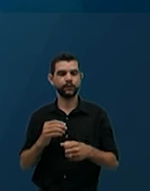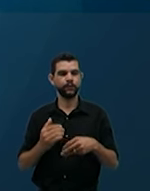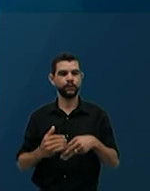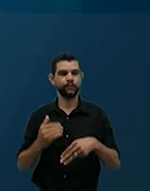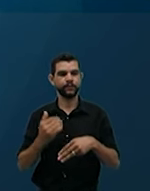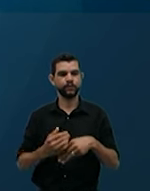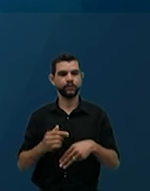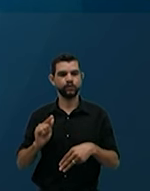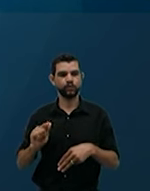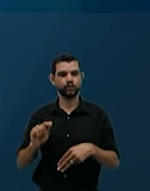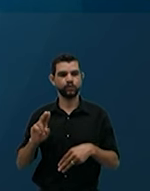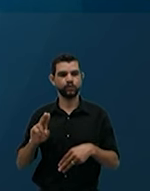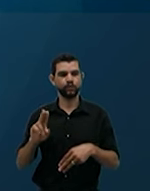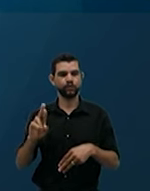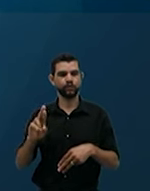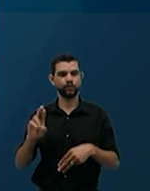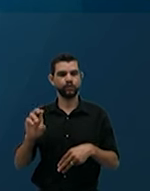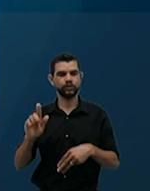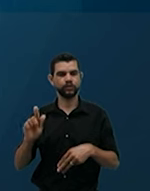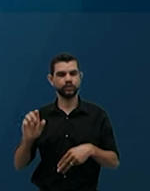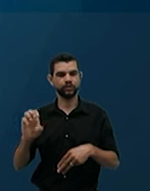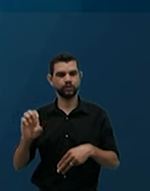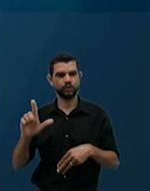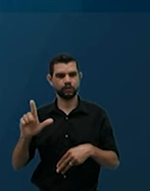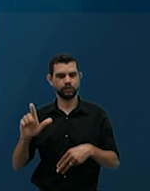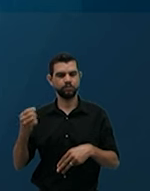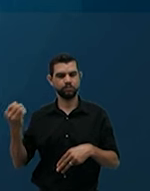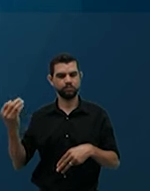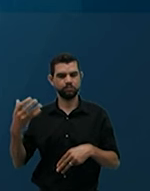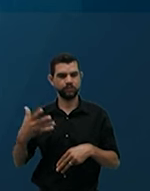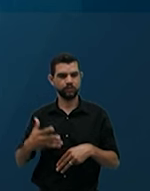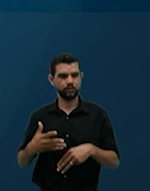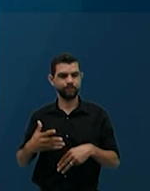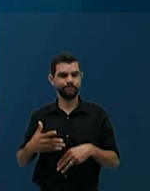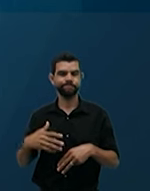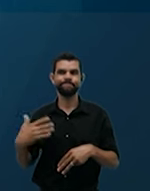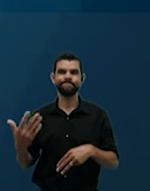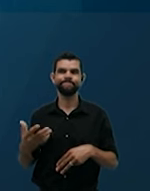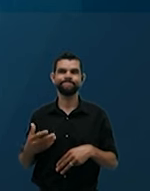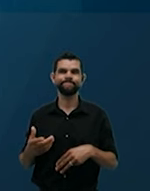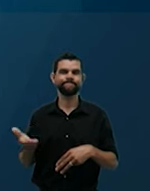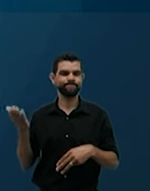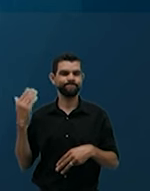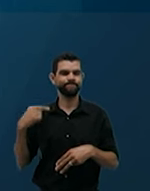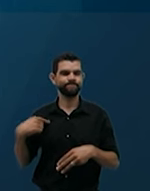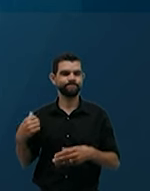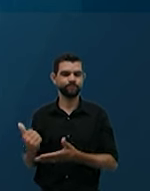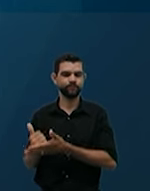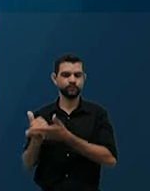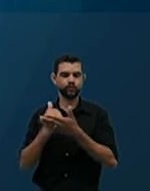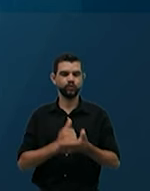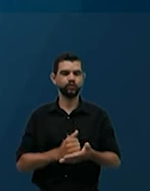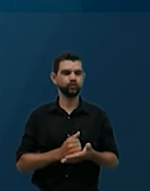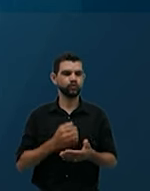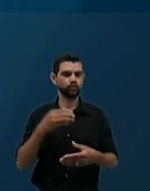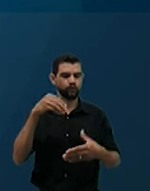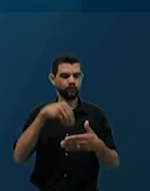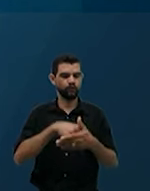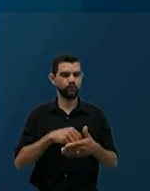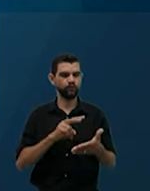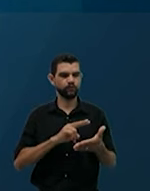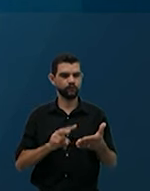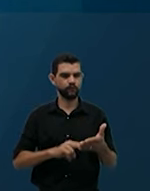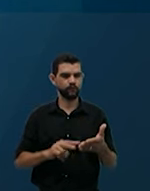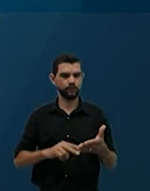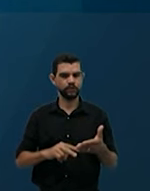que seja assim. Porque me lembro que, quando trouxe o voto vista, o ministro Gurgel se manifestou discordando da minha posição, dizendo